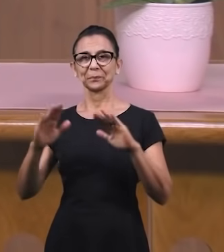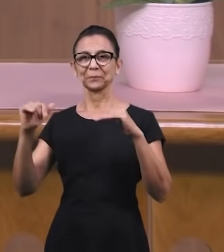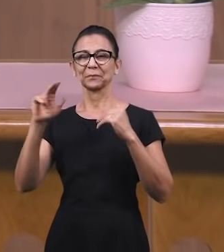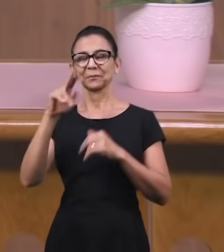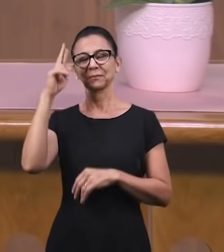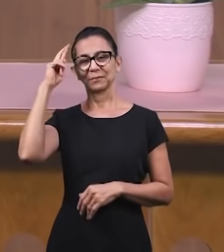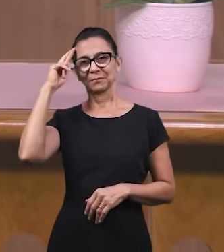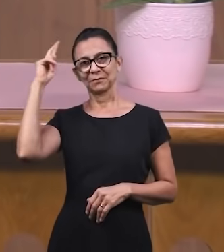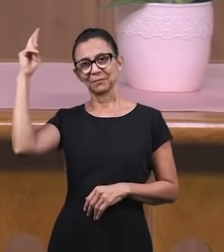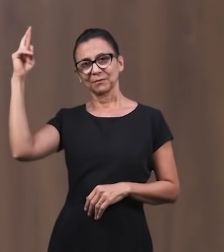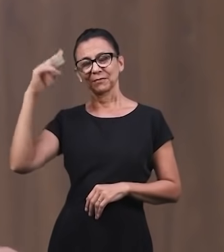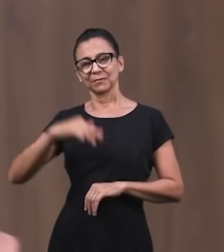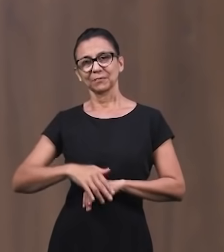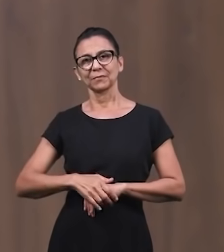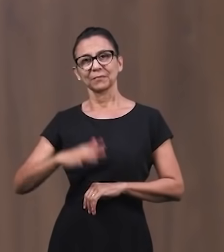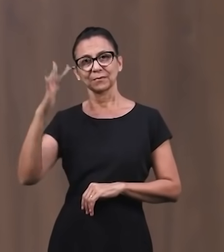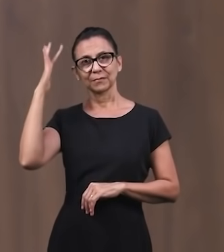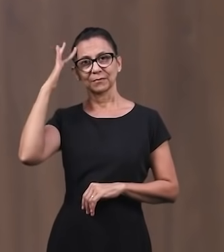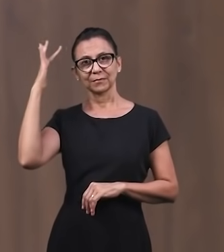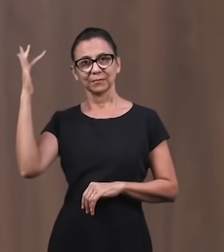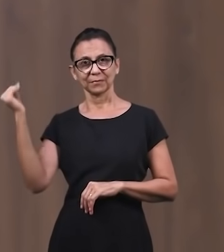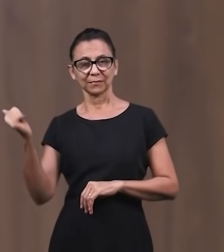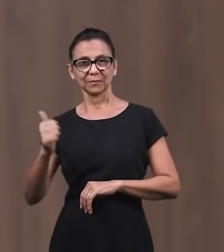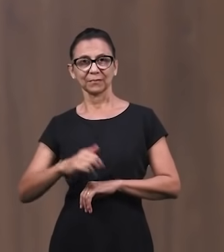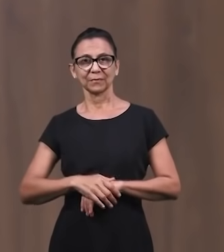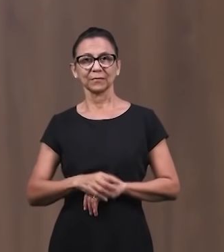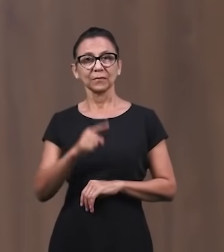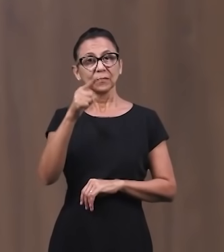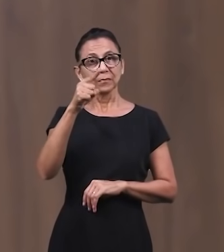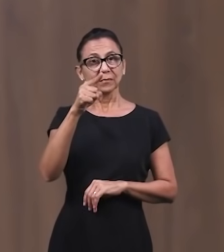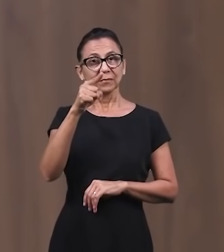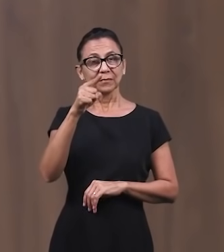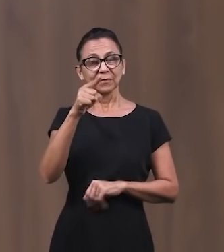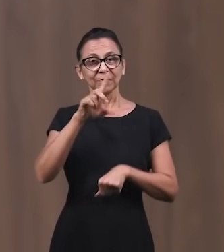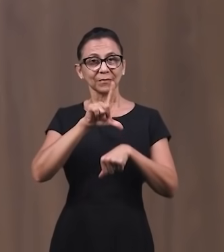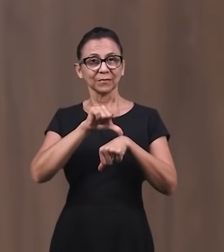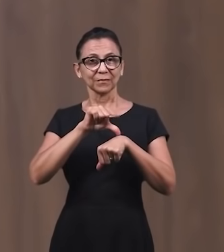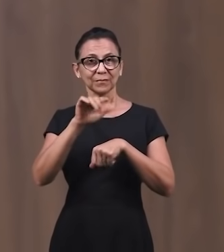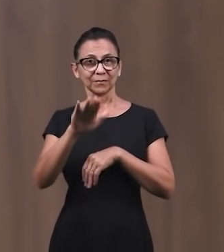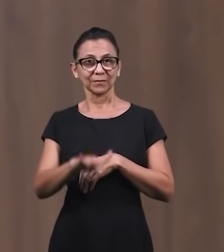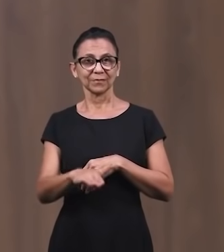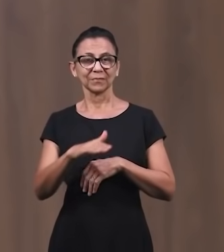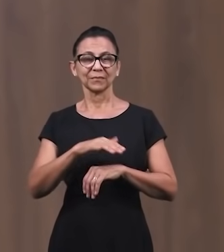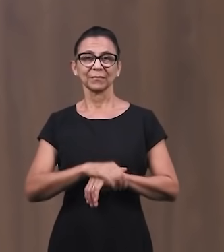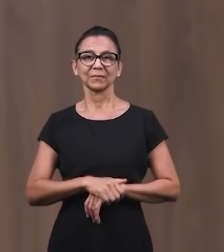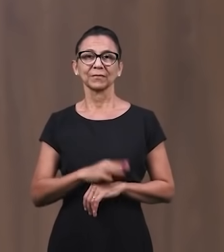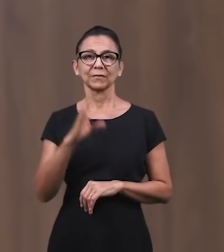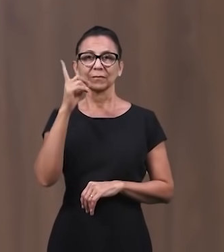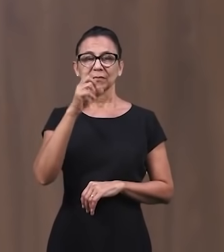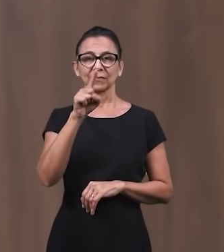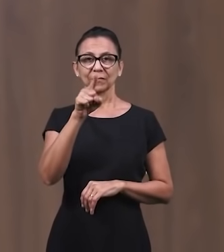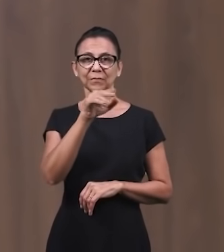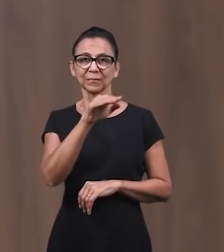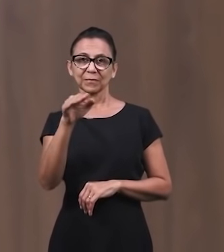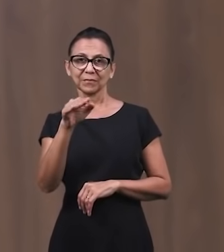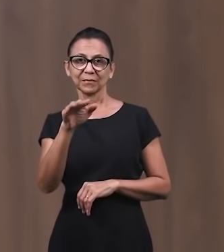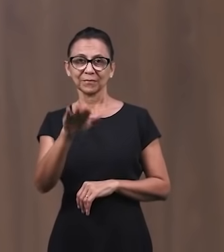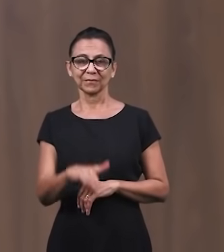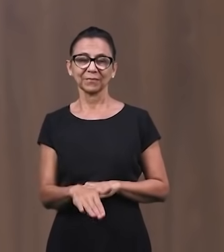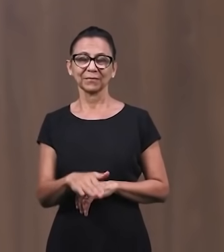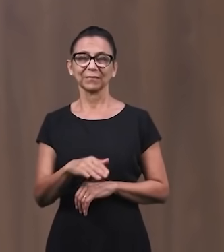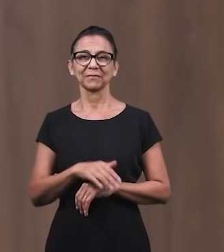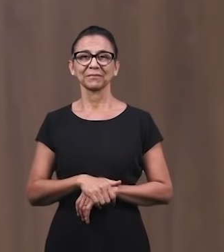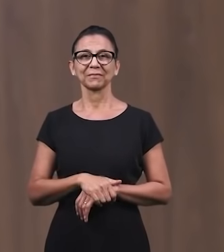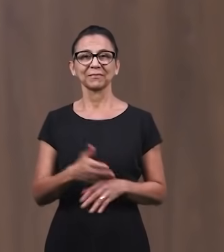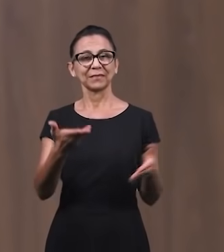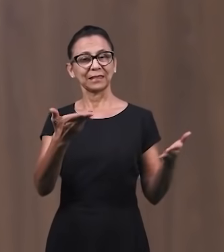Amém. Louvado seja o nome do Senhor. Amanhã estaremos a partir da 1h da tarde e no domingo, a partir da 1h30 da tarde, você é o